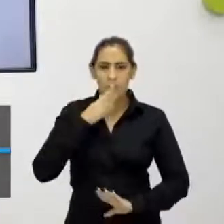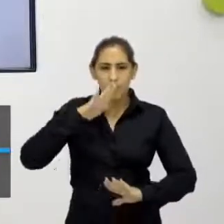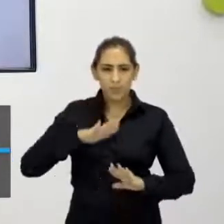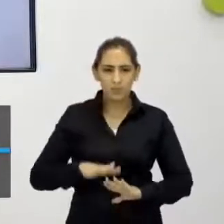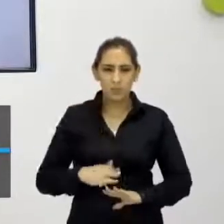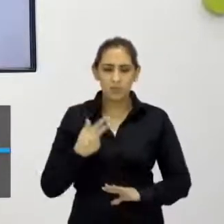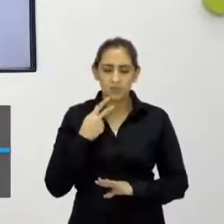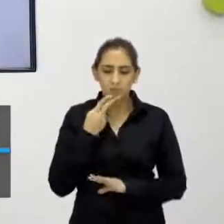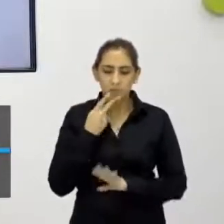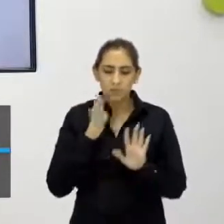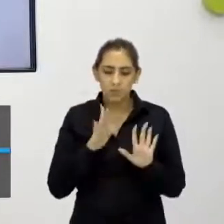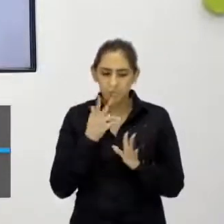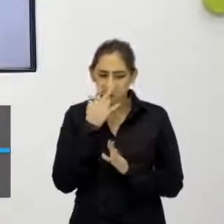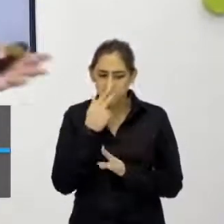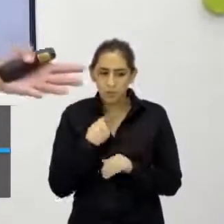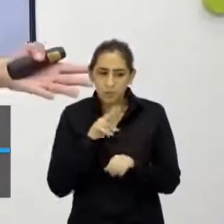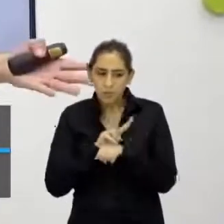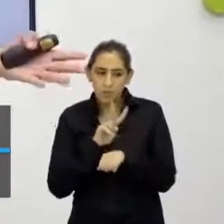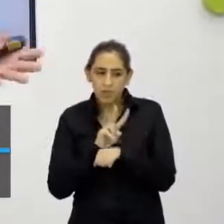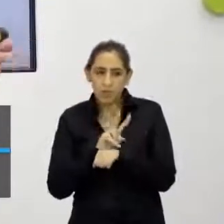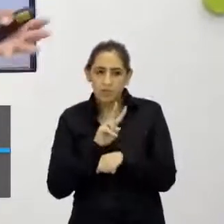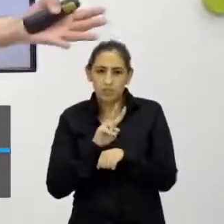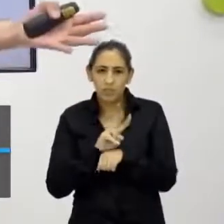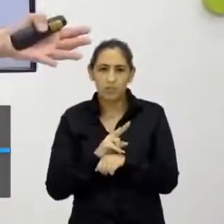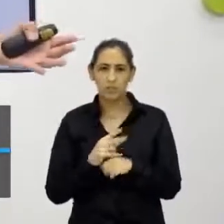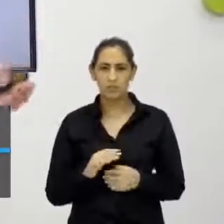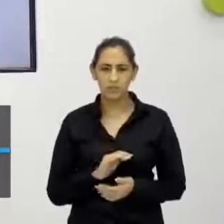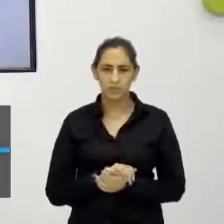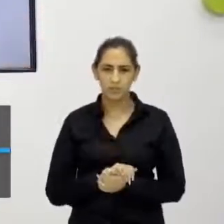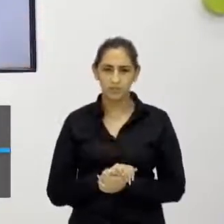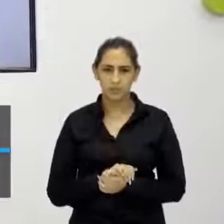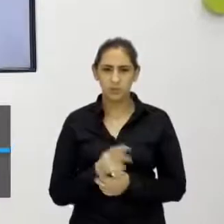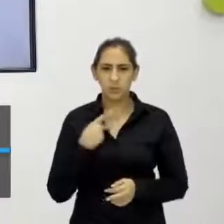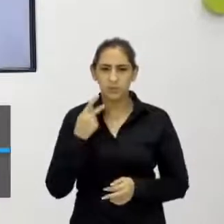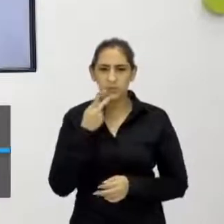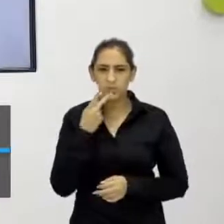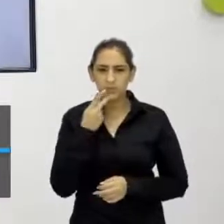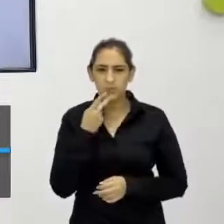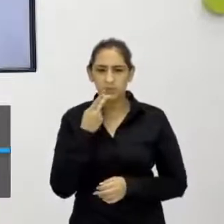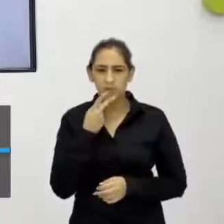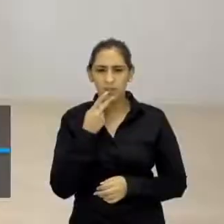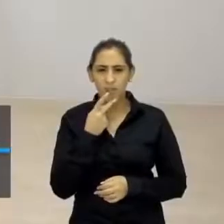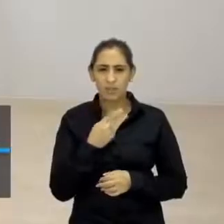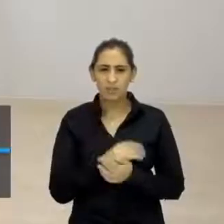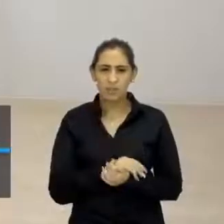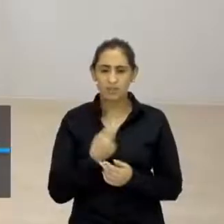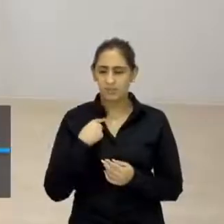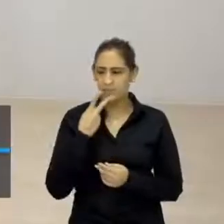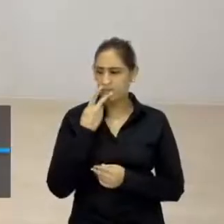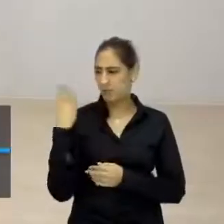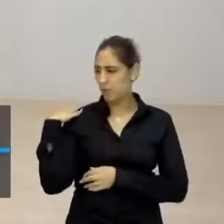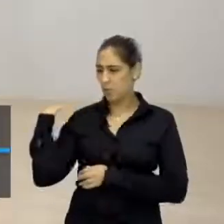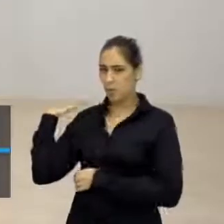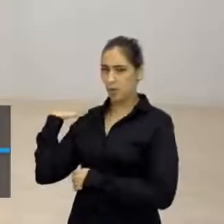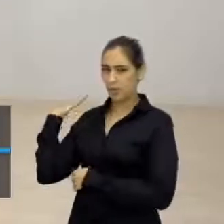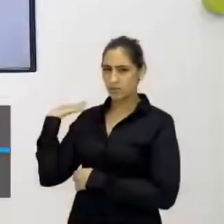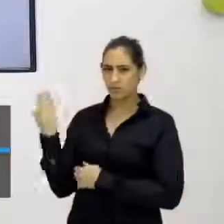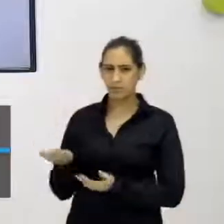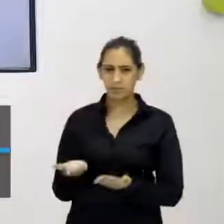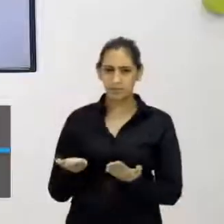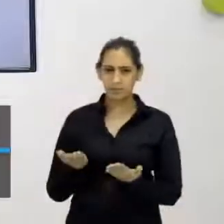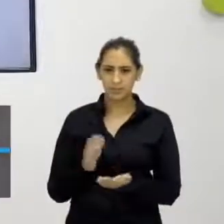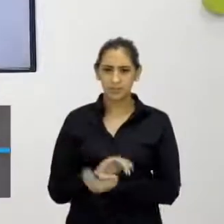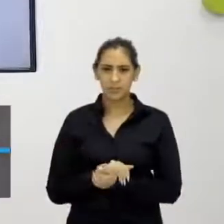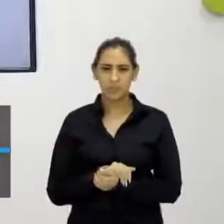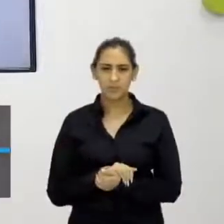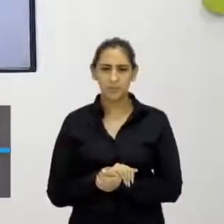falo assim com você me protegendo, se eu falo assim aberto, expansivo, se eu falo assim, olhando para você assim de costas, por exemplo,